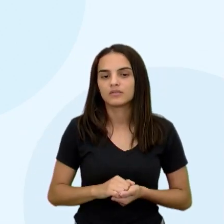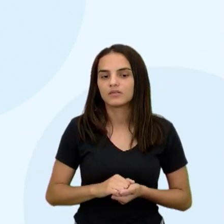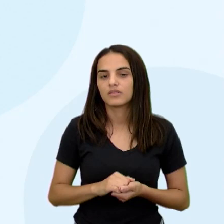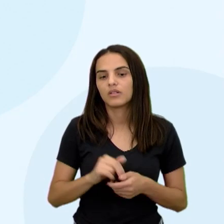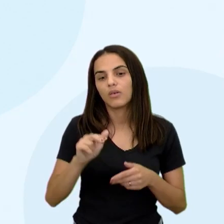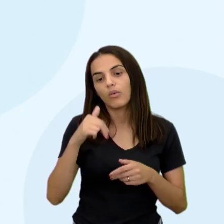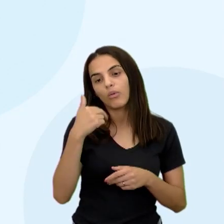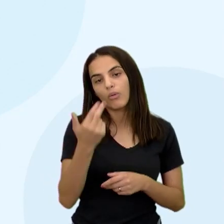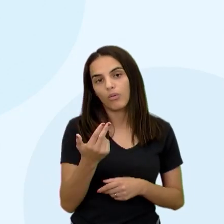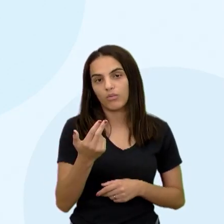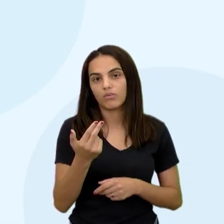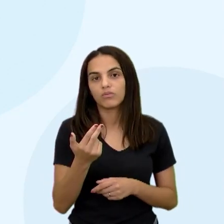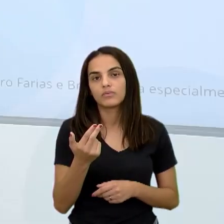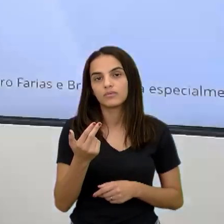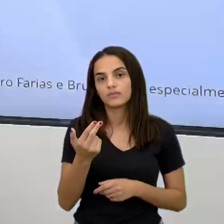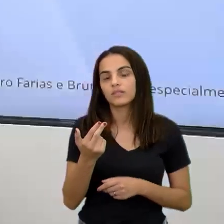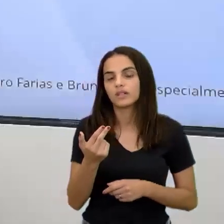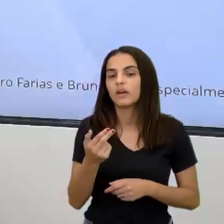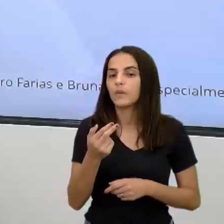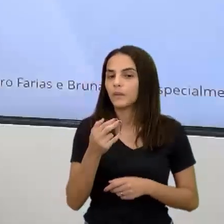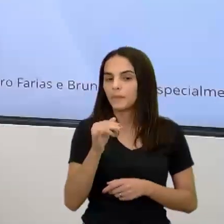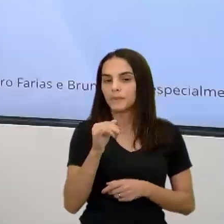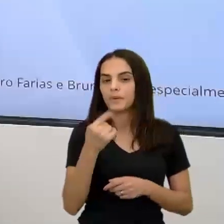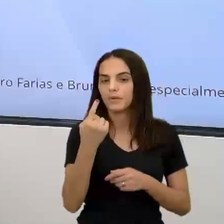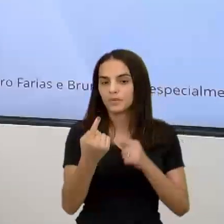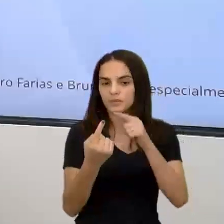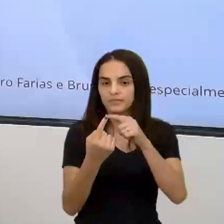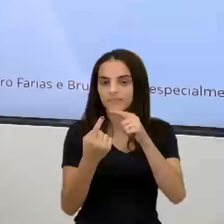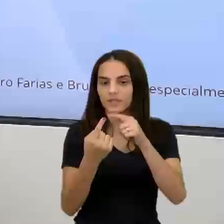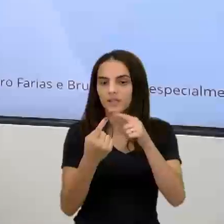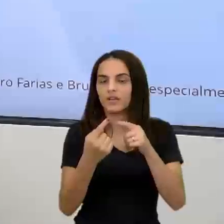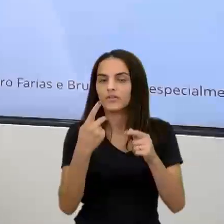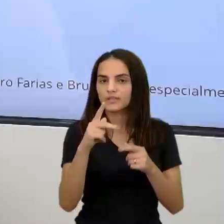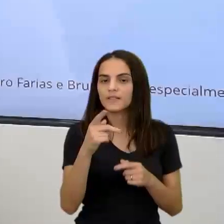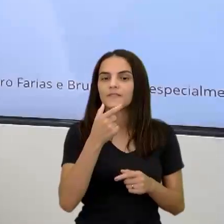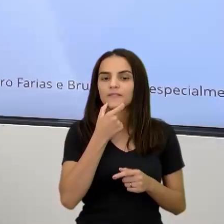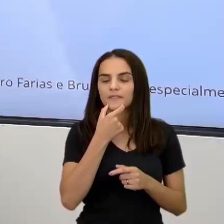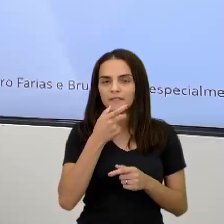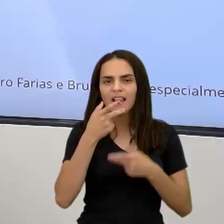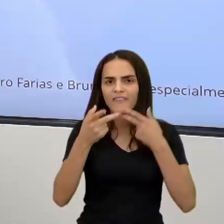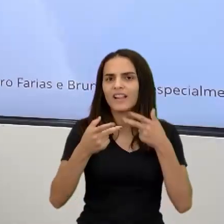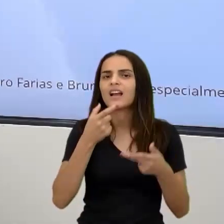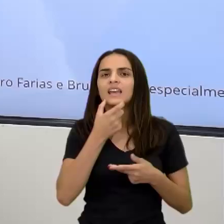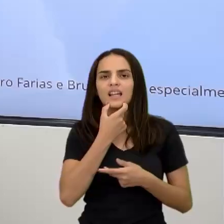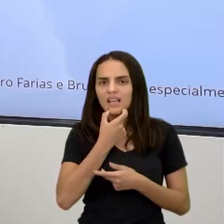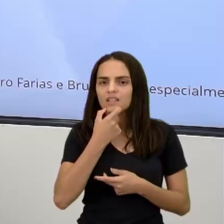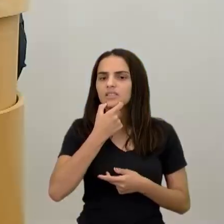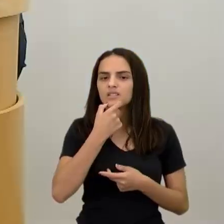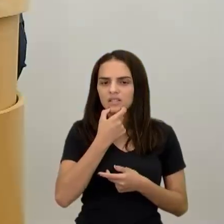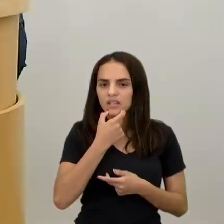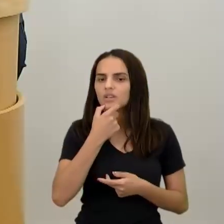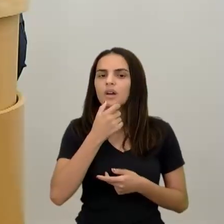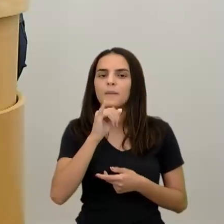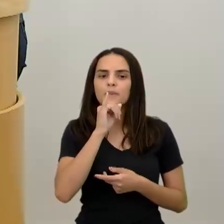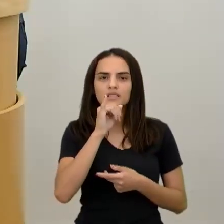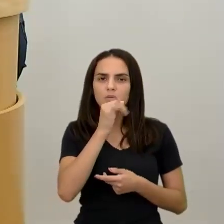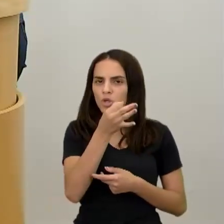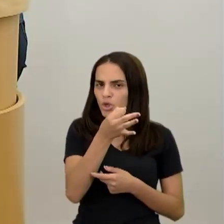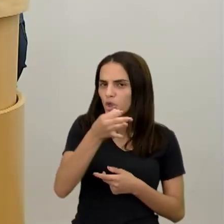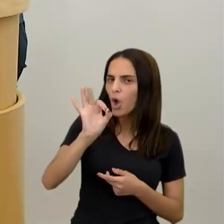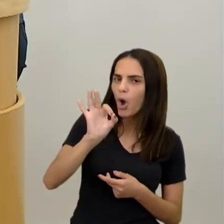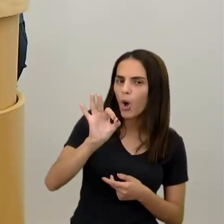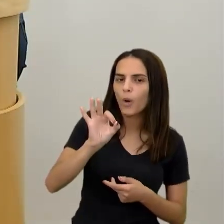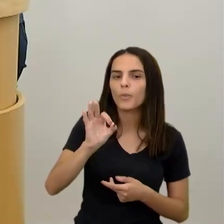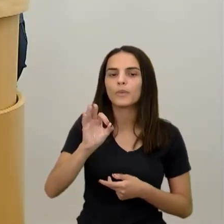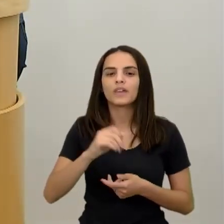forma equivocada. Tem dois problemas. Um é você ficar falando muito estrangeirismo, é ruim, né? Show, top,